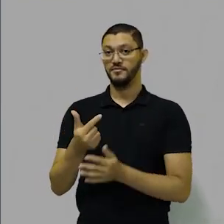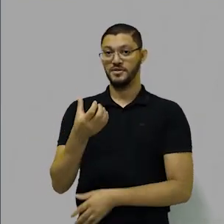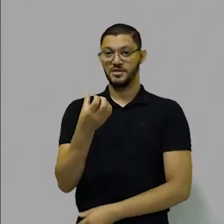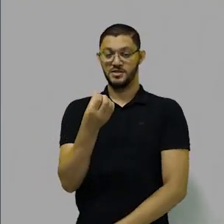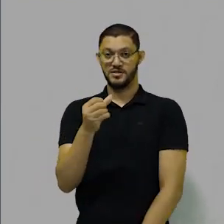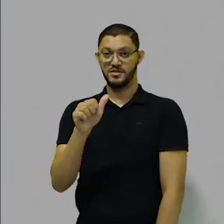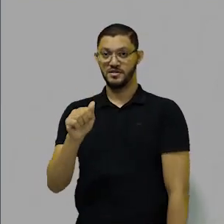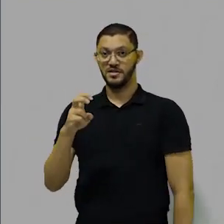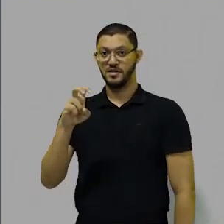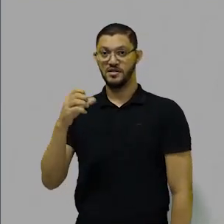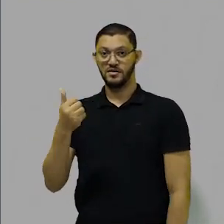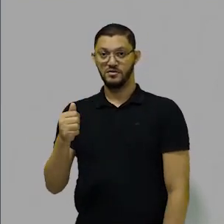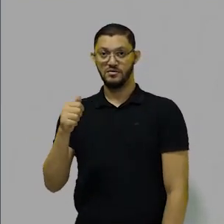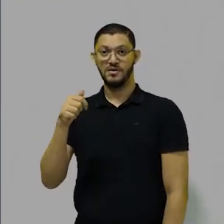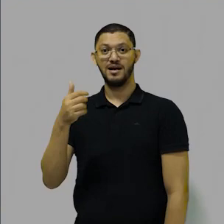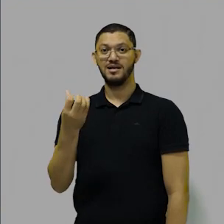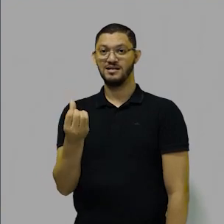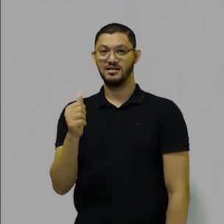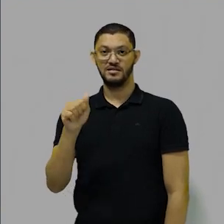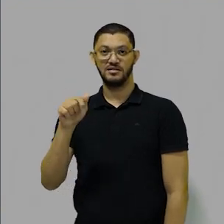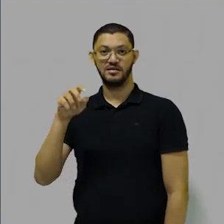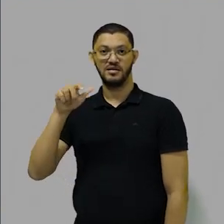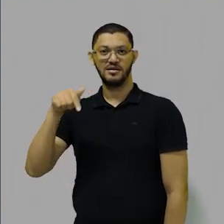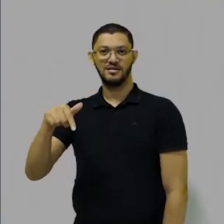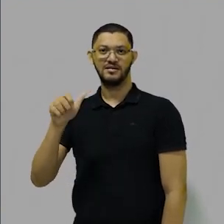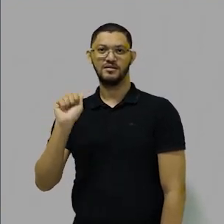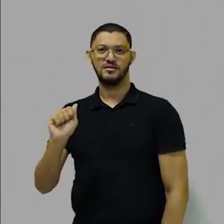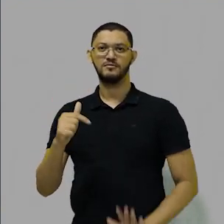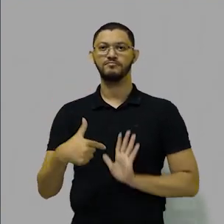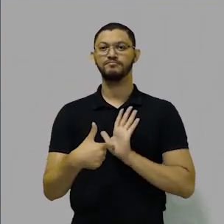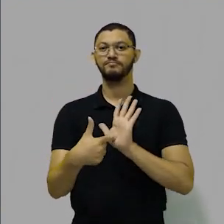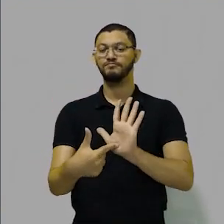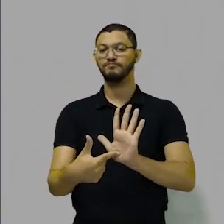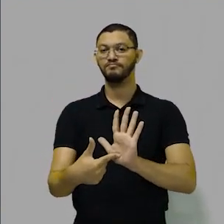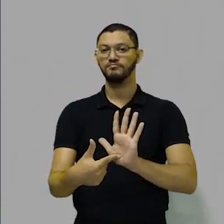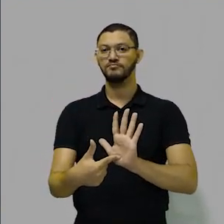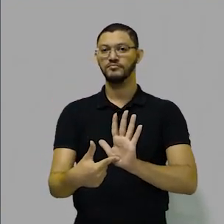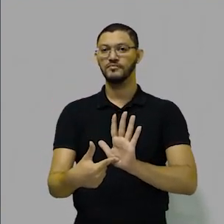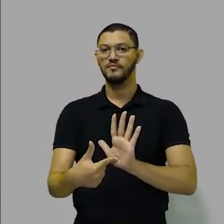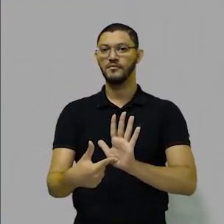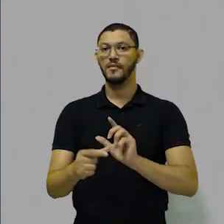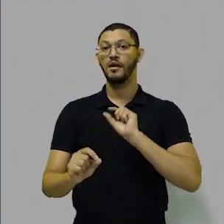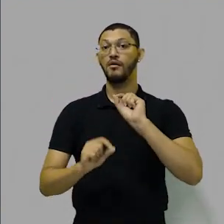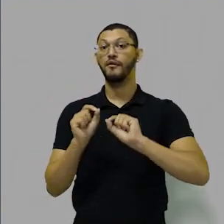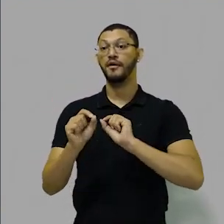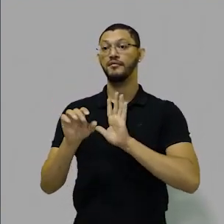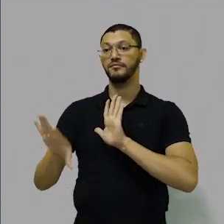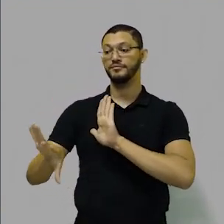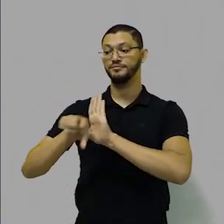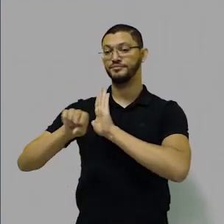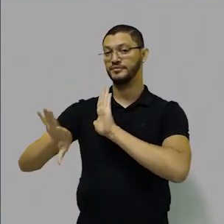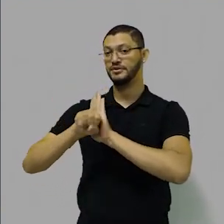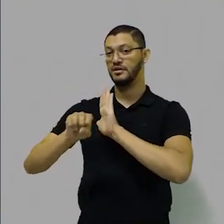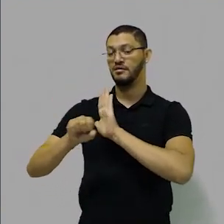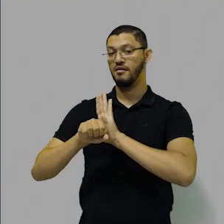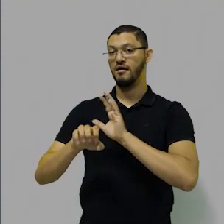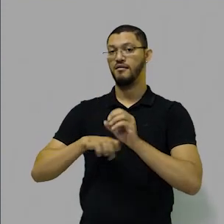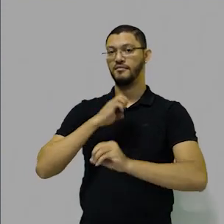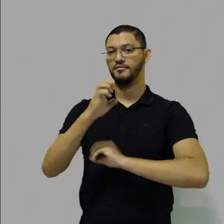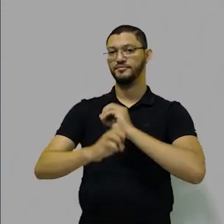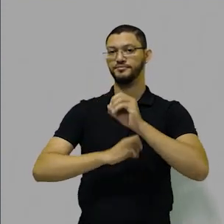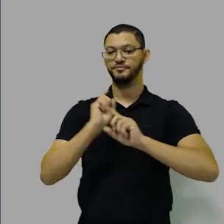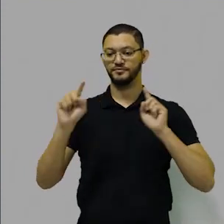5A, 6A, 7A, são os elementos que apresentam grande tendência em ganhar elétrons.